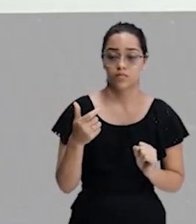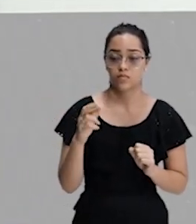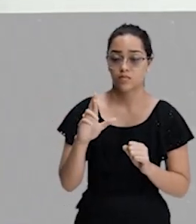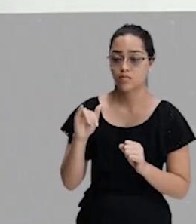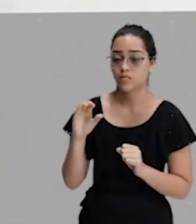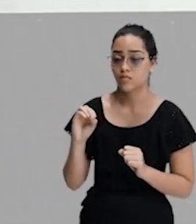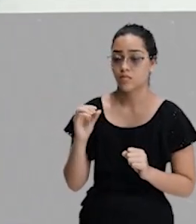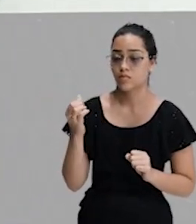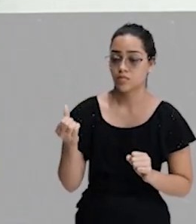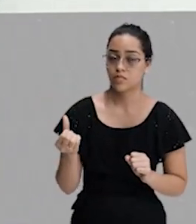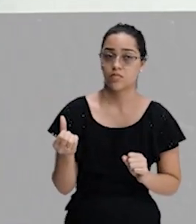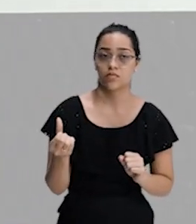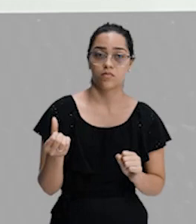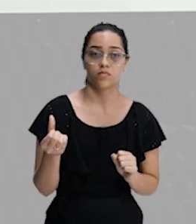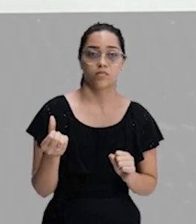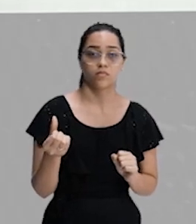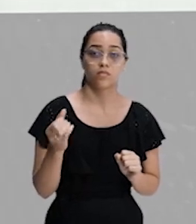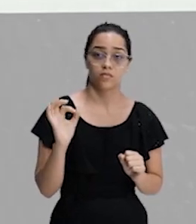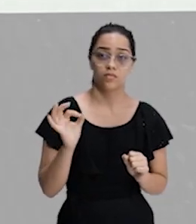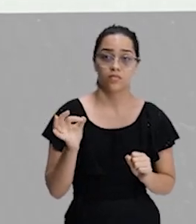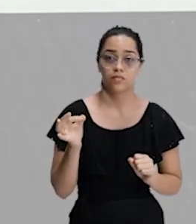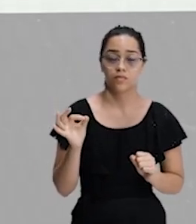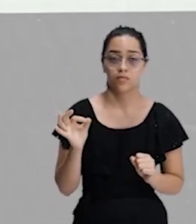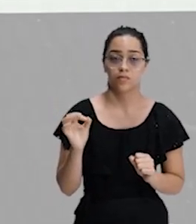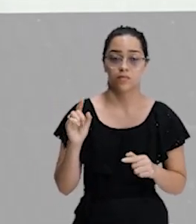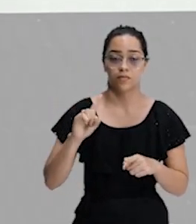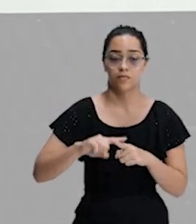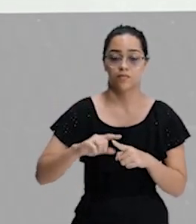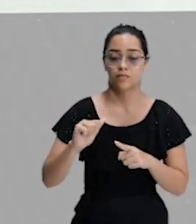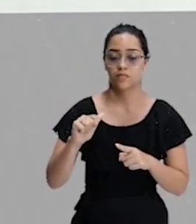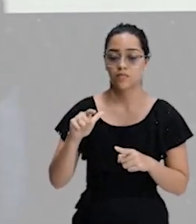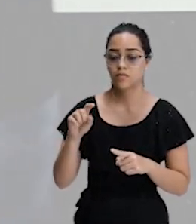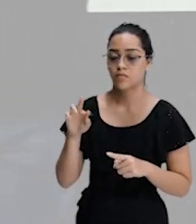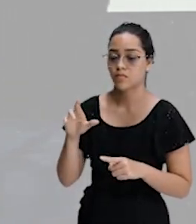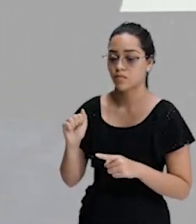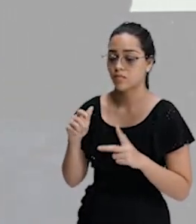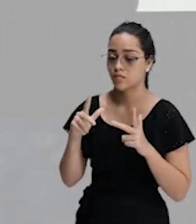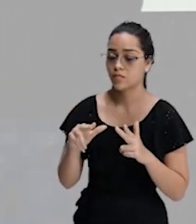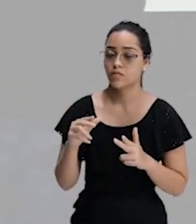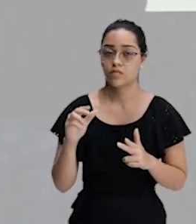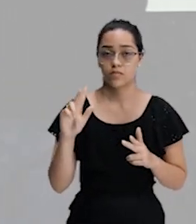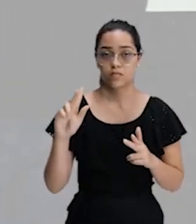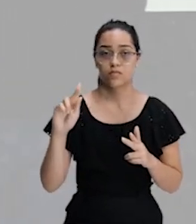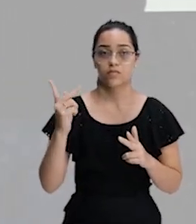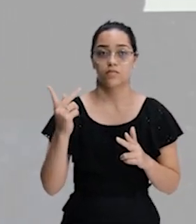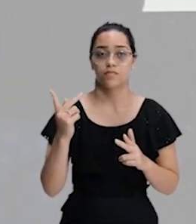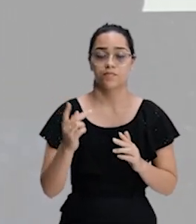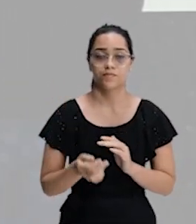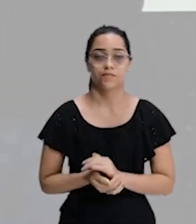raio é 6. Né? Vezes a altura, que é H.